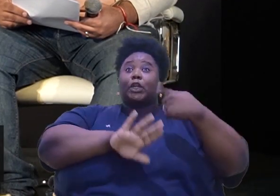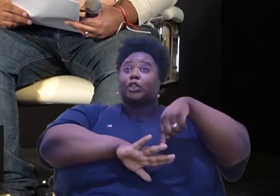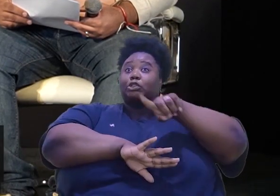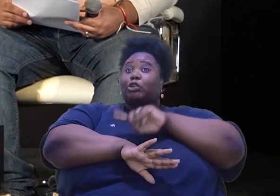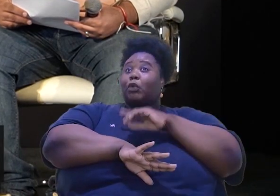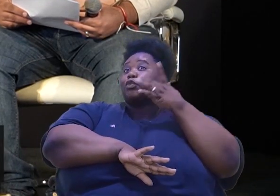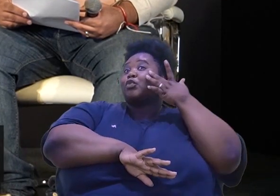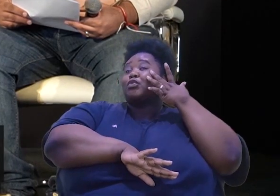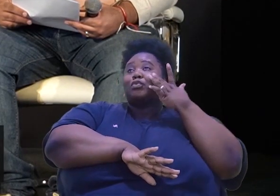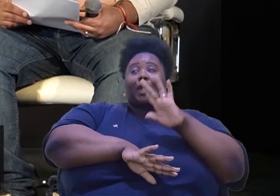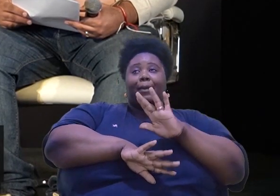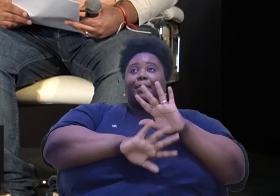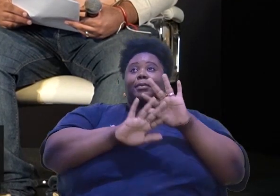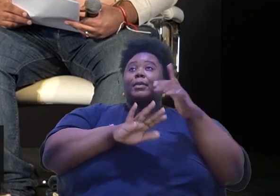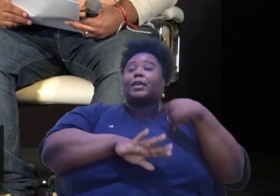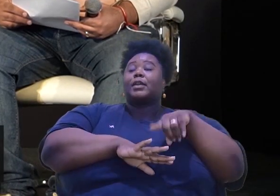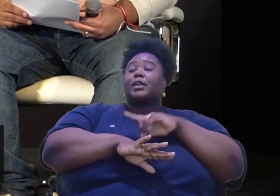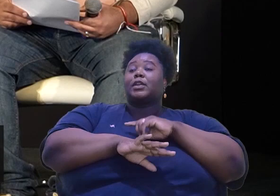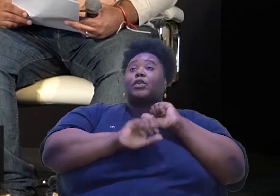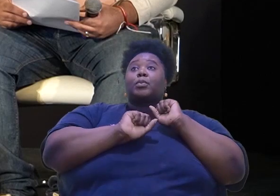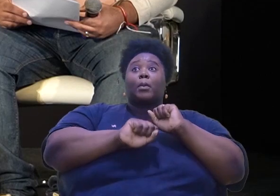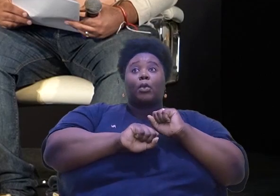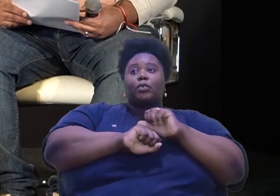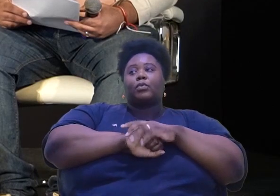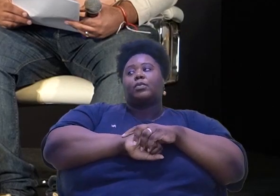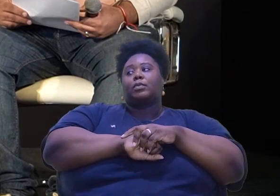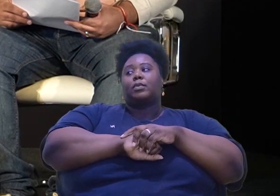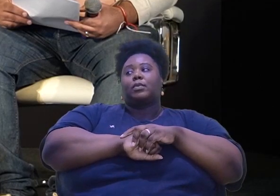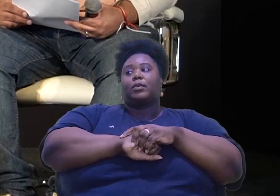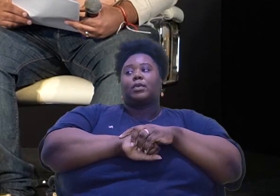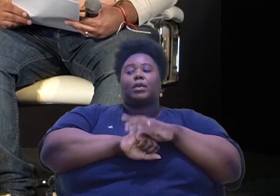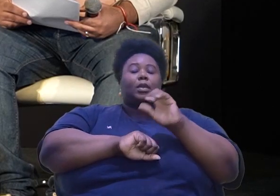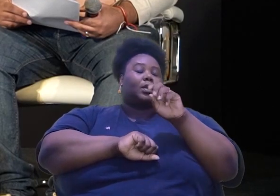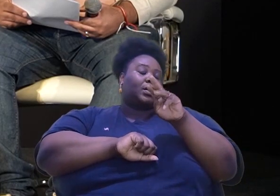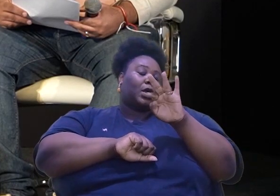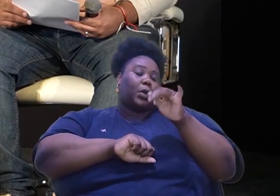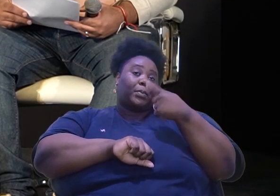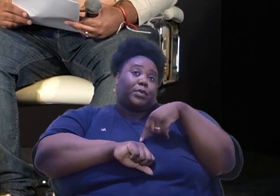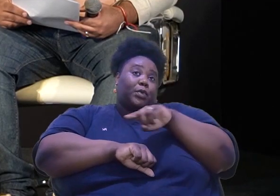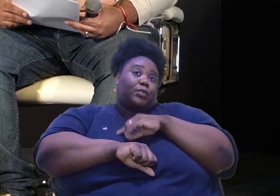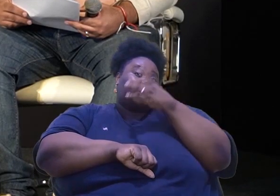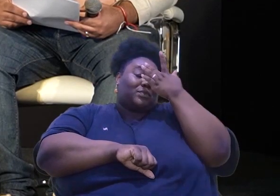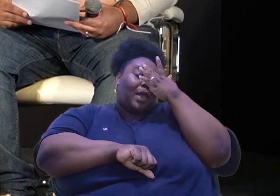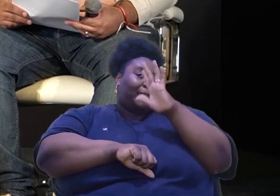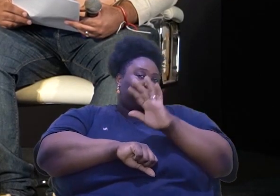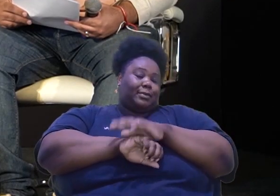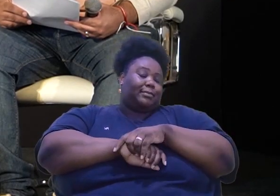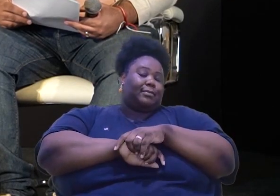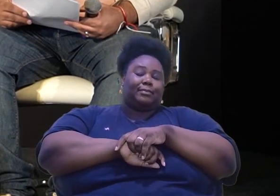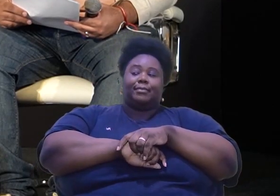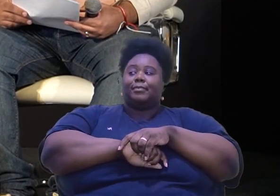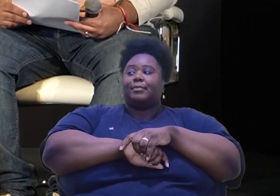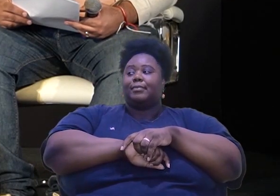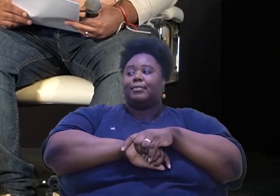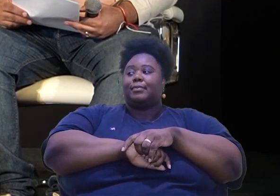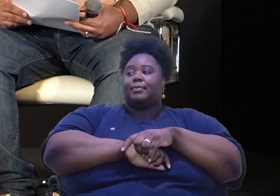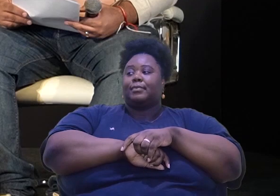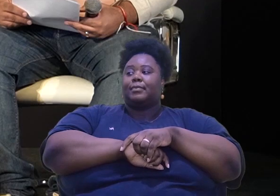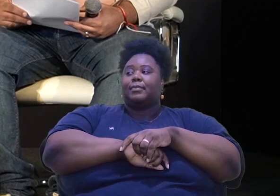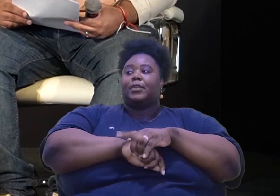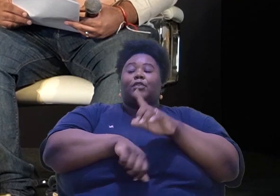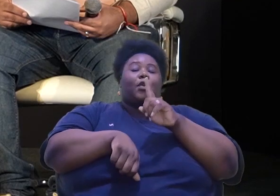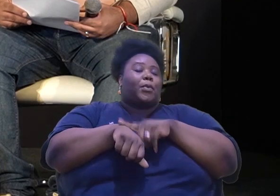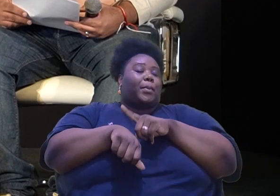não sabíamos que a gente encontraria a obra de Catarino aqui. Então, esse momento